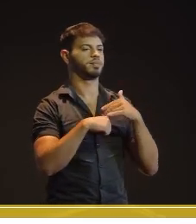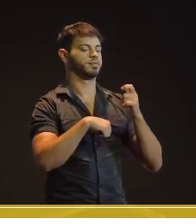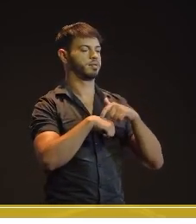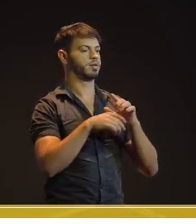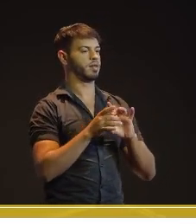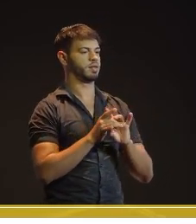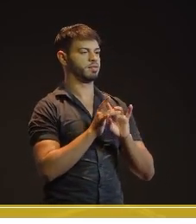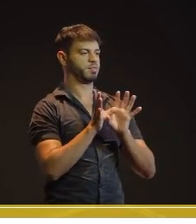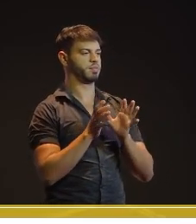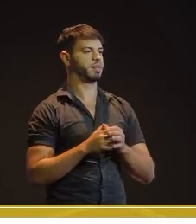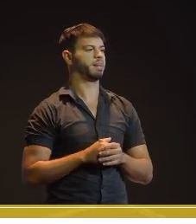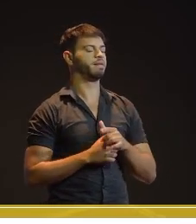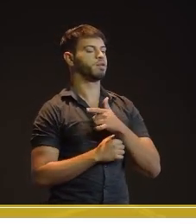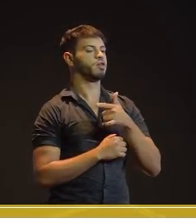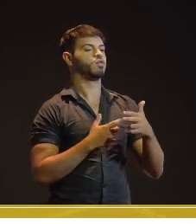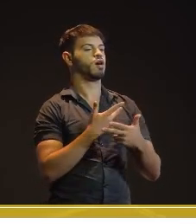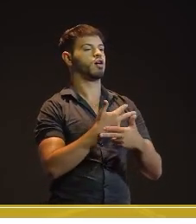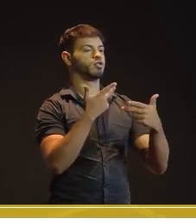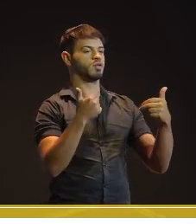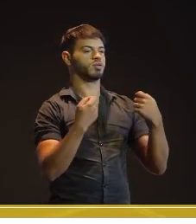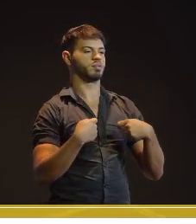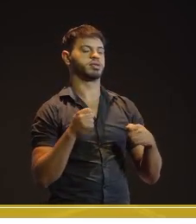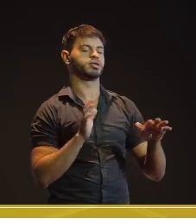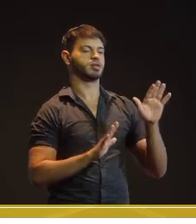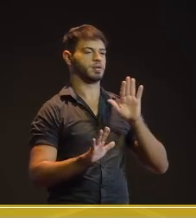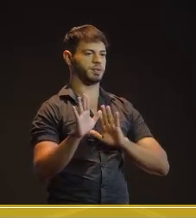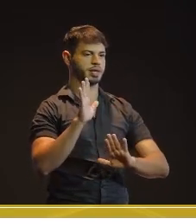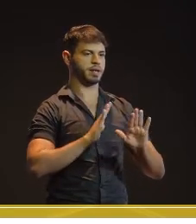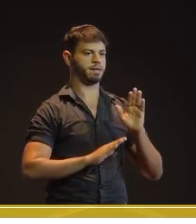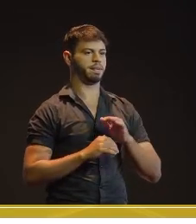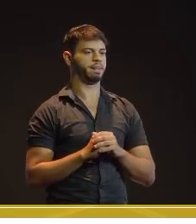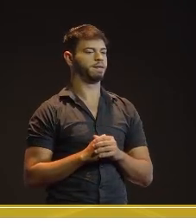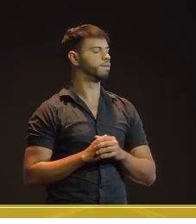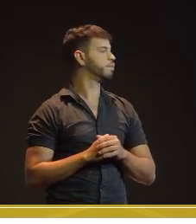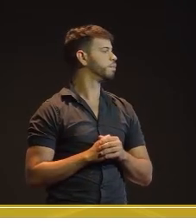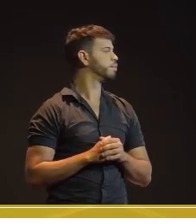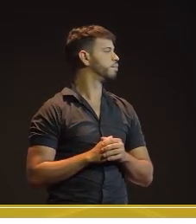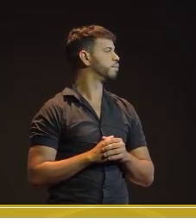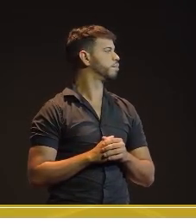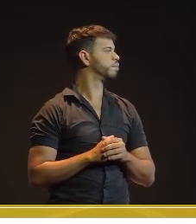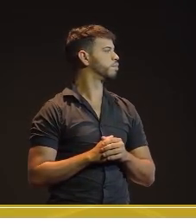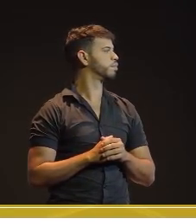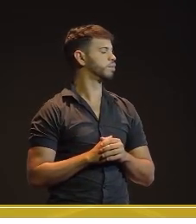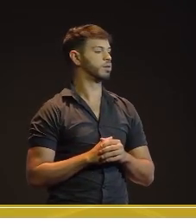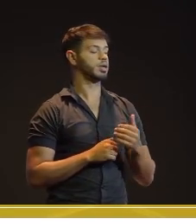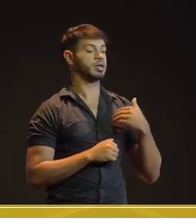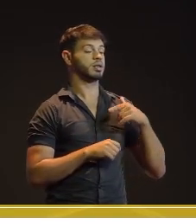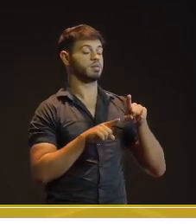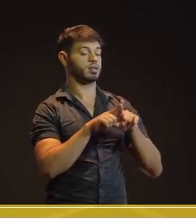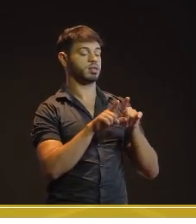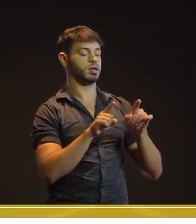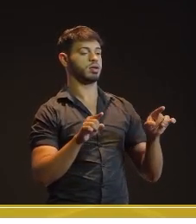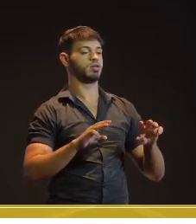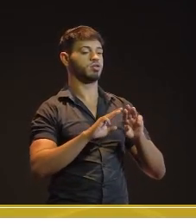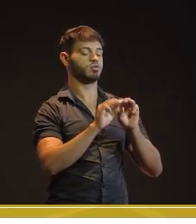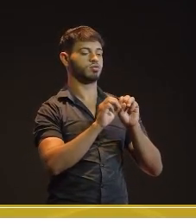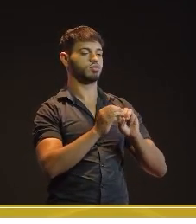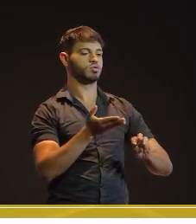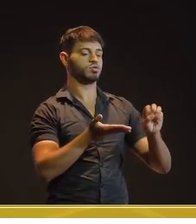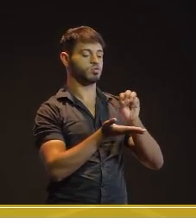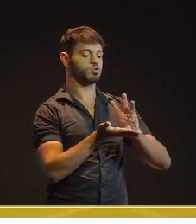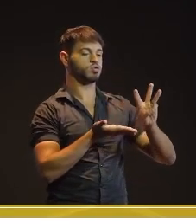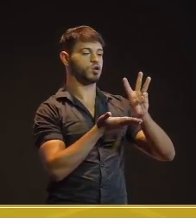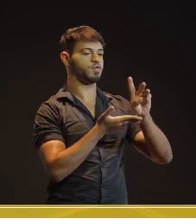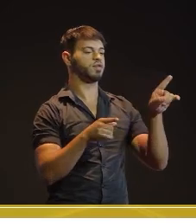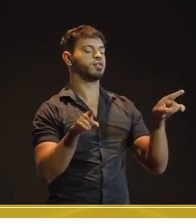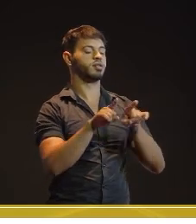disponibilidade. Uma outra coisa que vocês têm que tomar cuidado, pessoal. As simulações dos softwares têm,